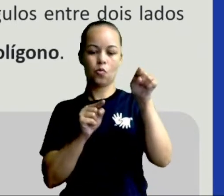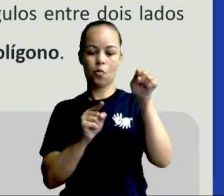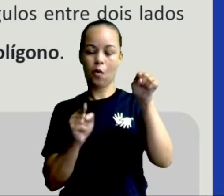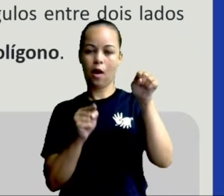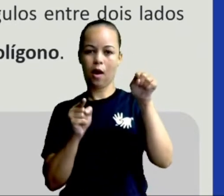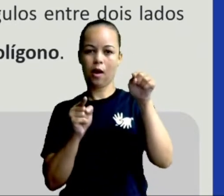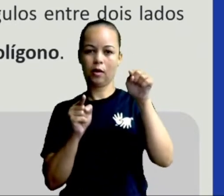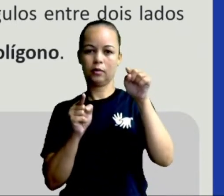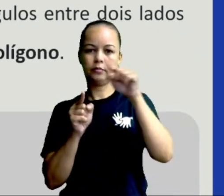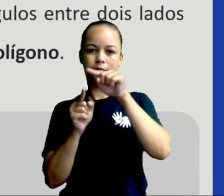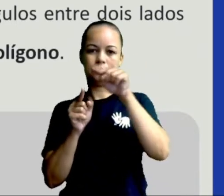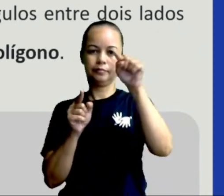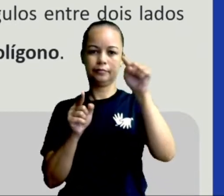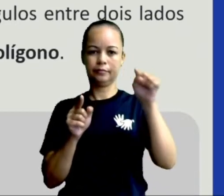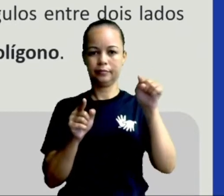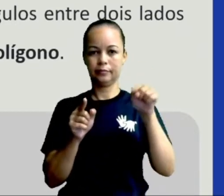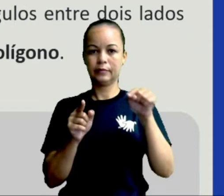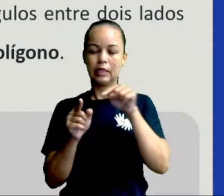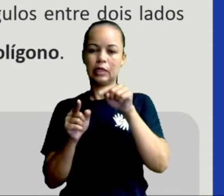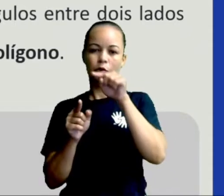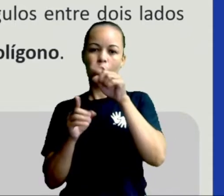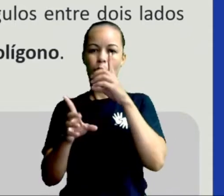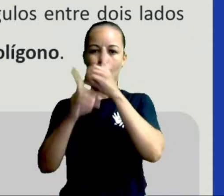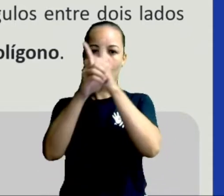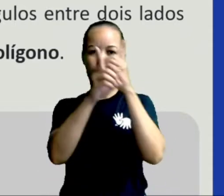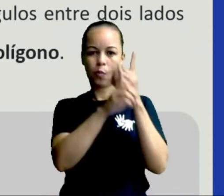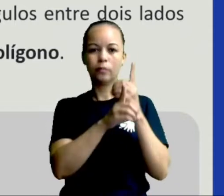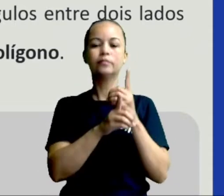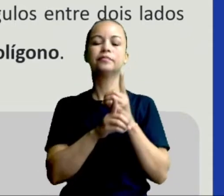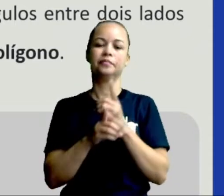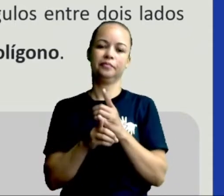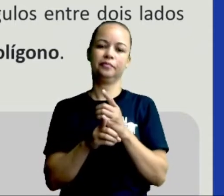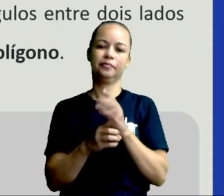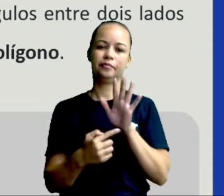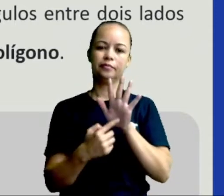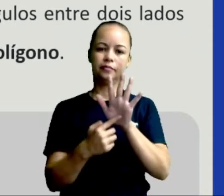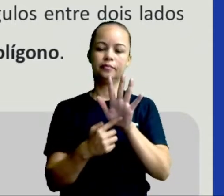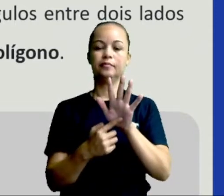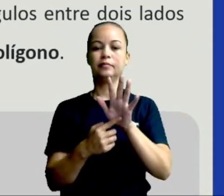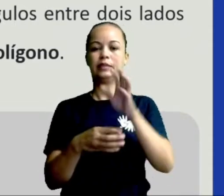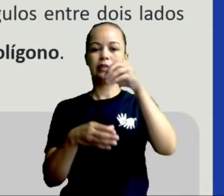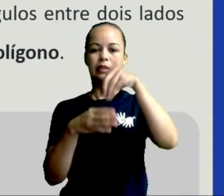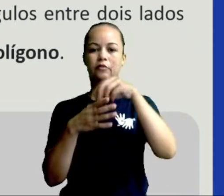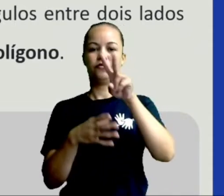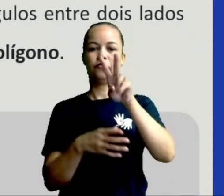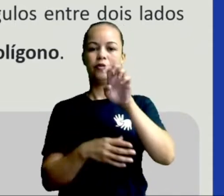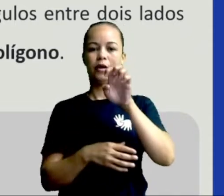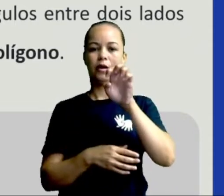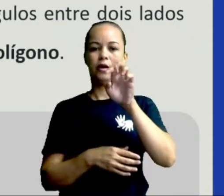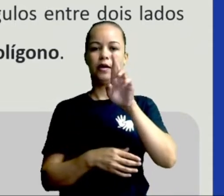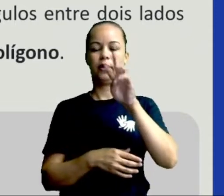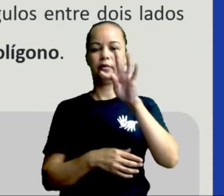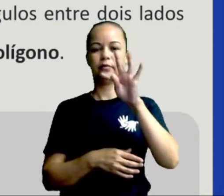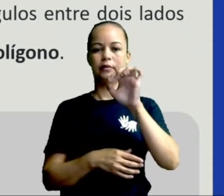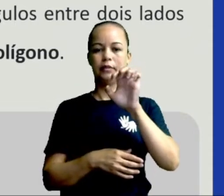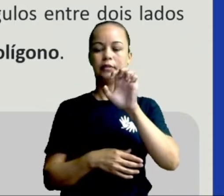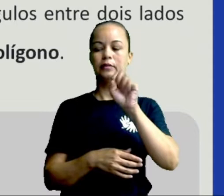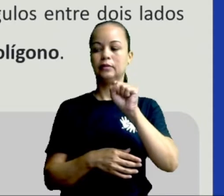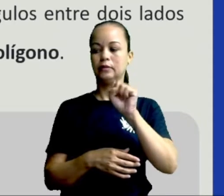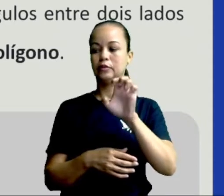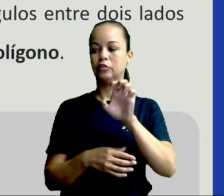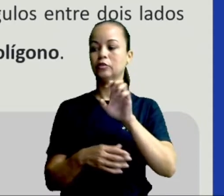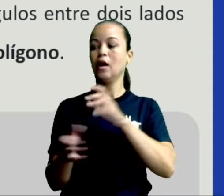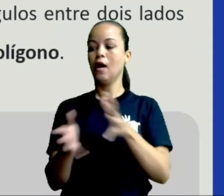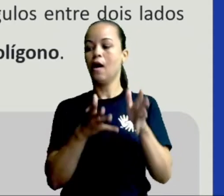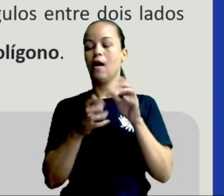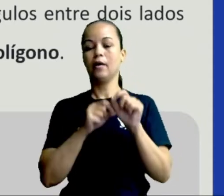outro, né? O encontro dos dois vão formar esses vértices. Ângulos internos são os ângulos